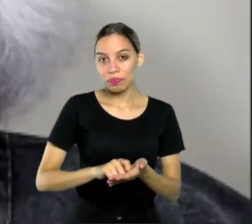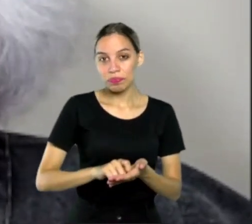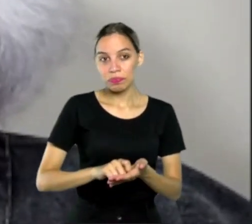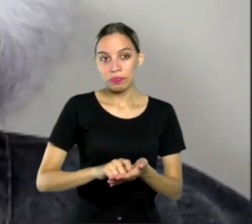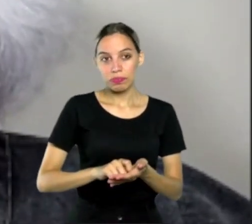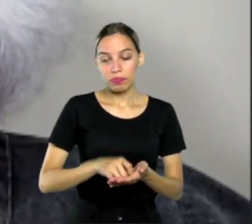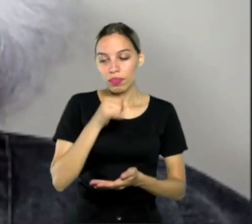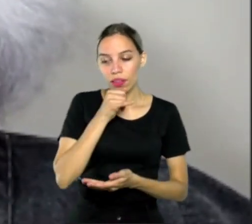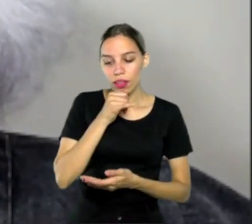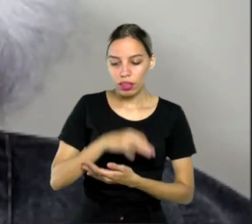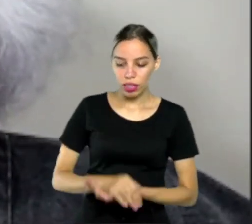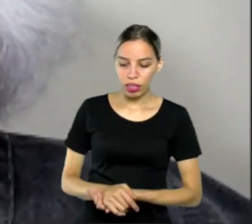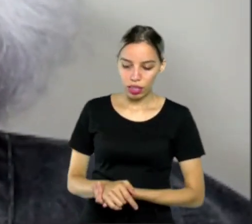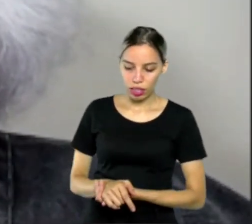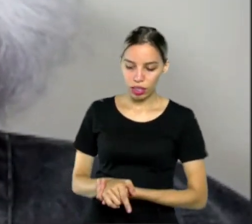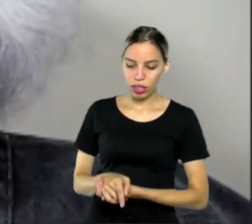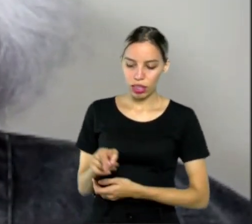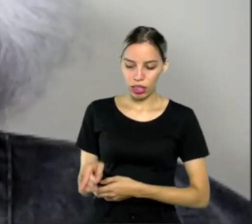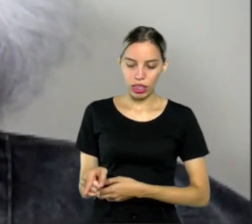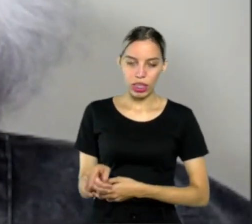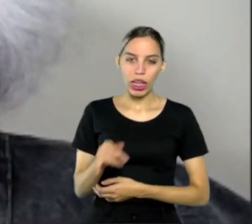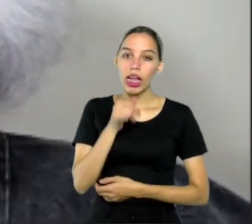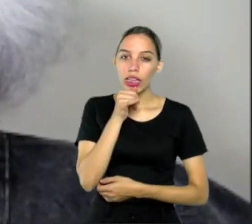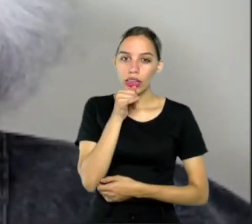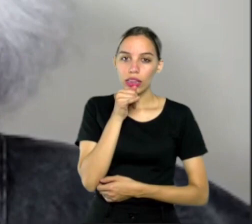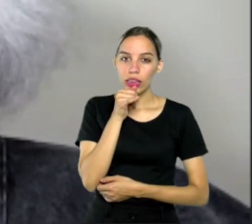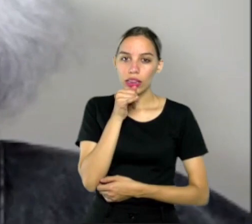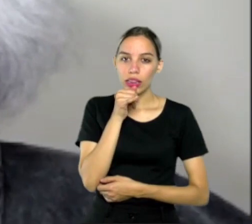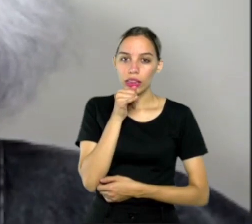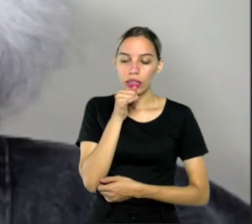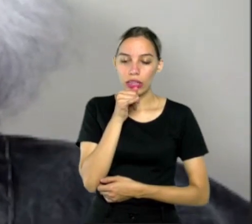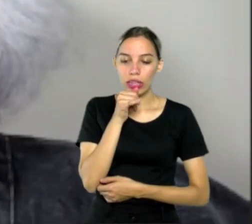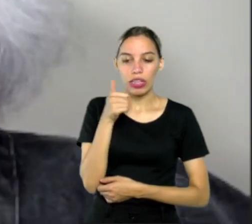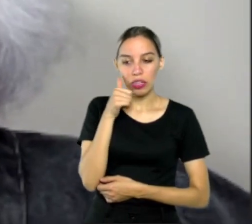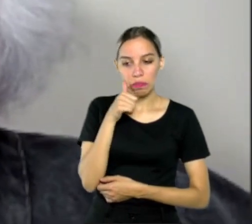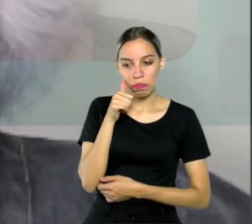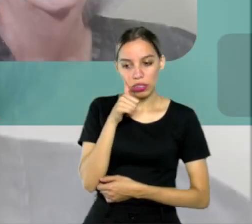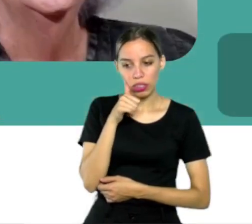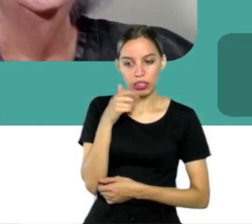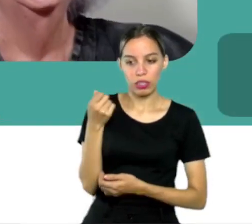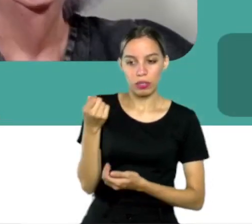meninas brincavam de boneca, eu fazia sopa de letrinhas. Que maravilha!